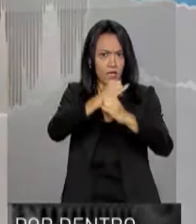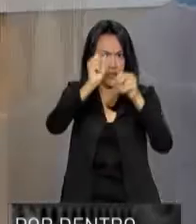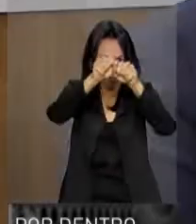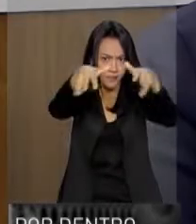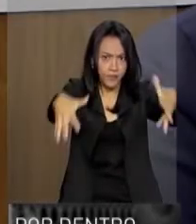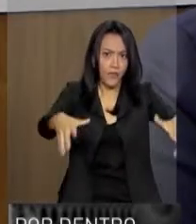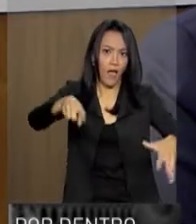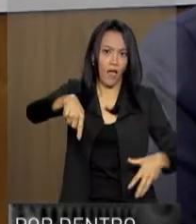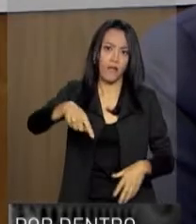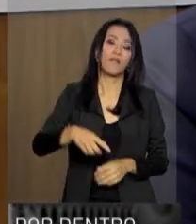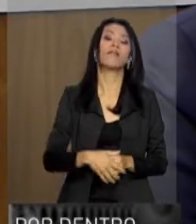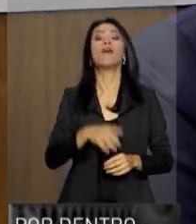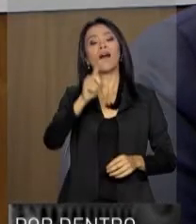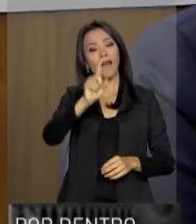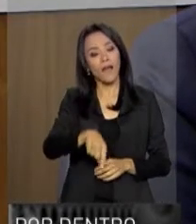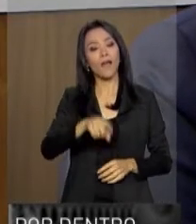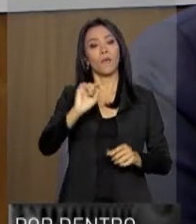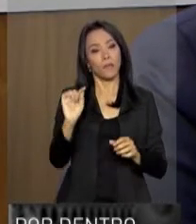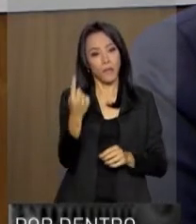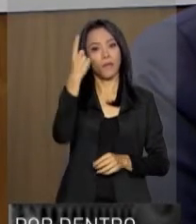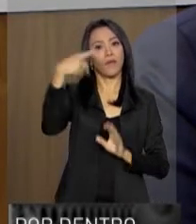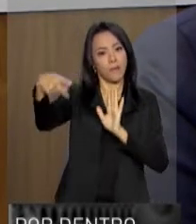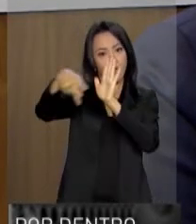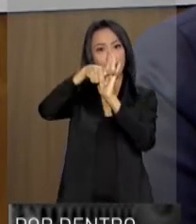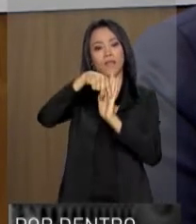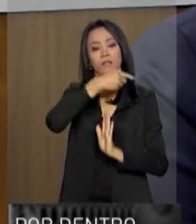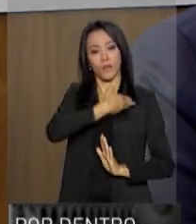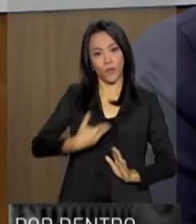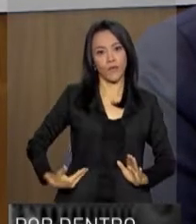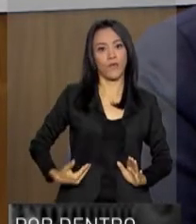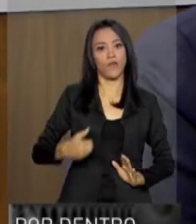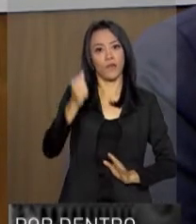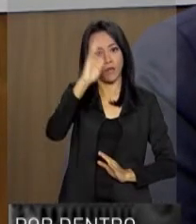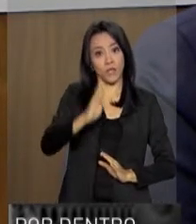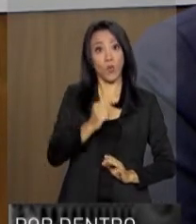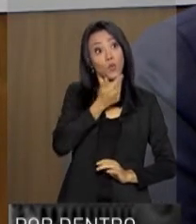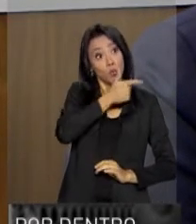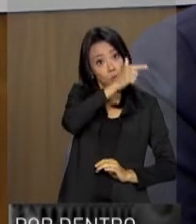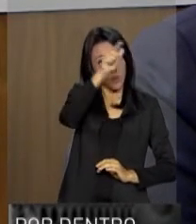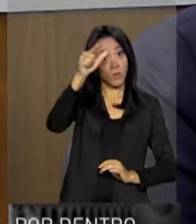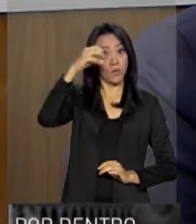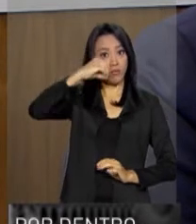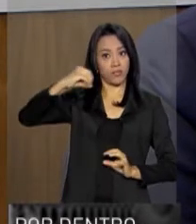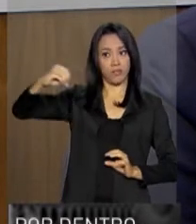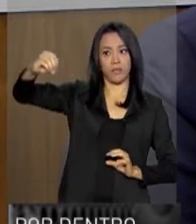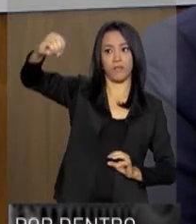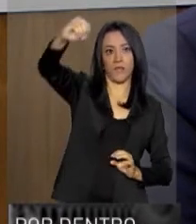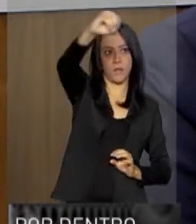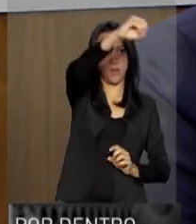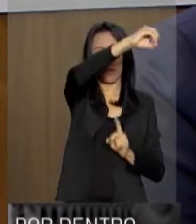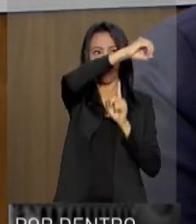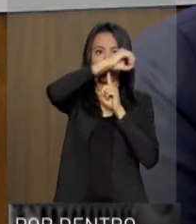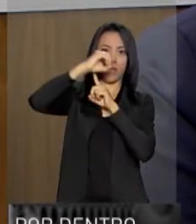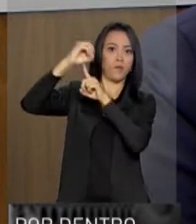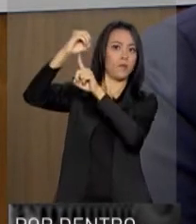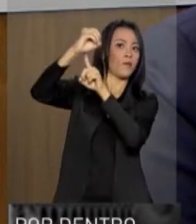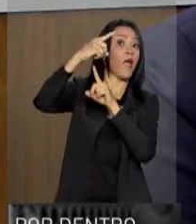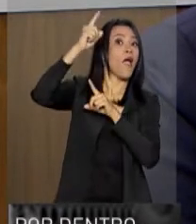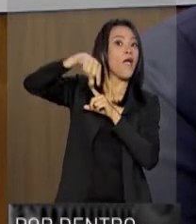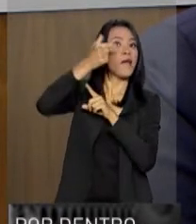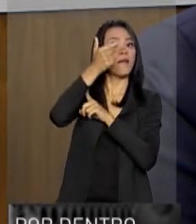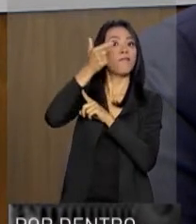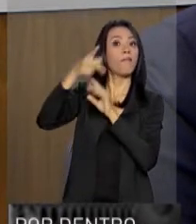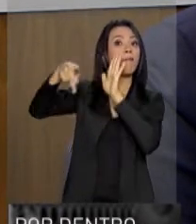de propriedade do governo brasileiro os outros satélites que operam no brasil eles são de propriedade da iniciativa